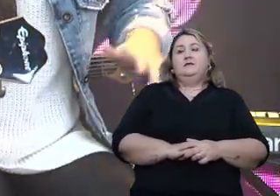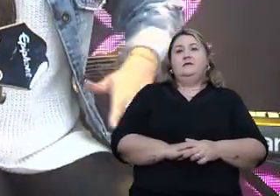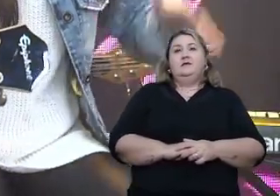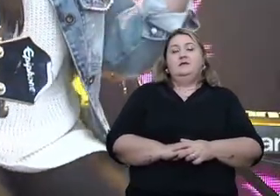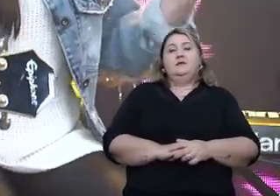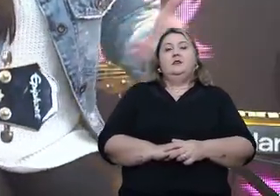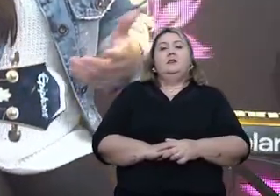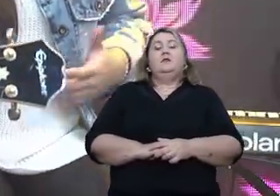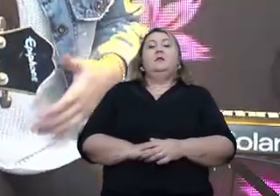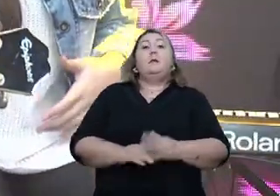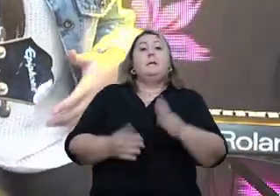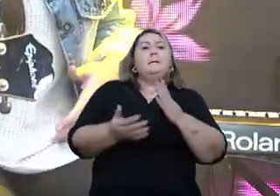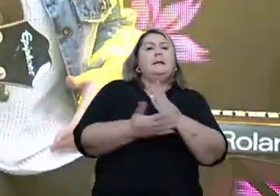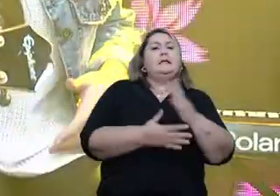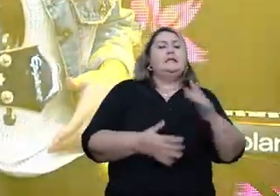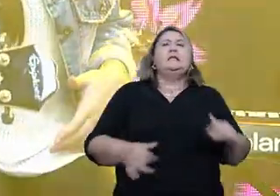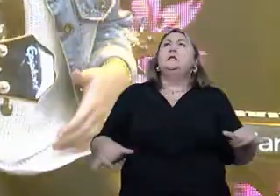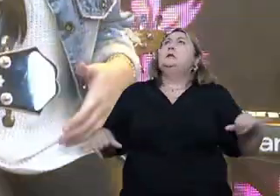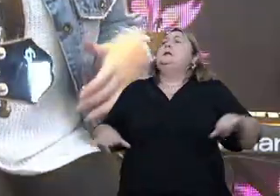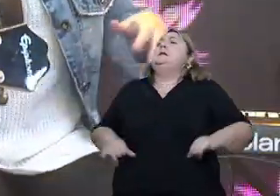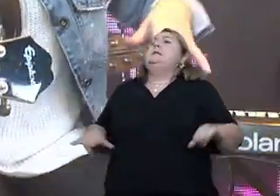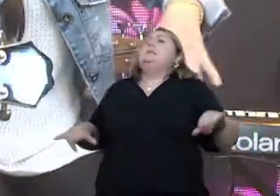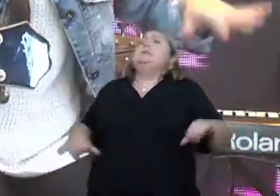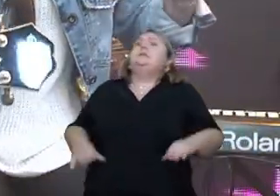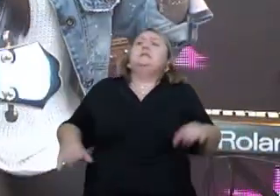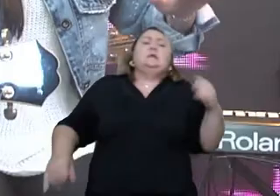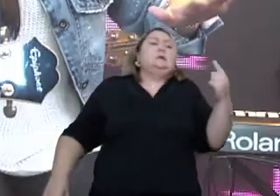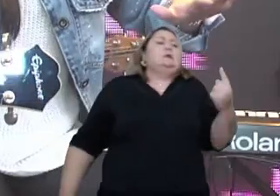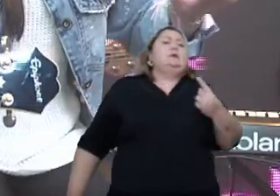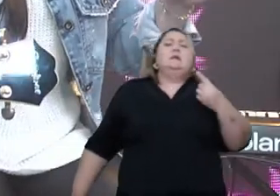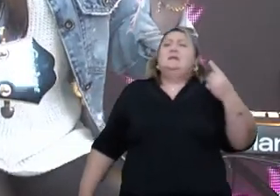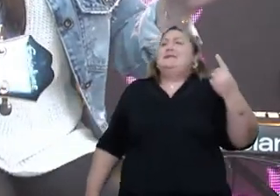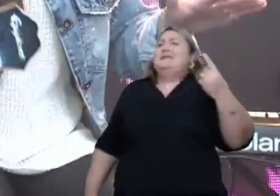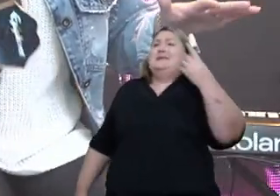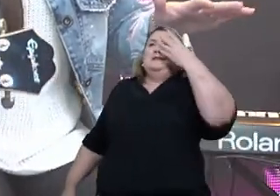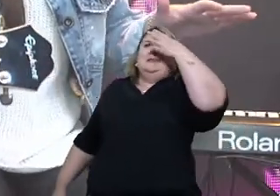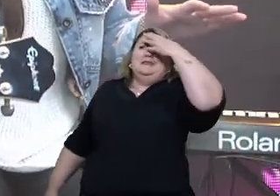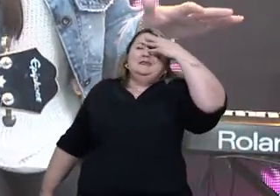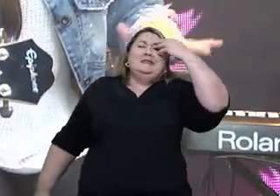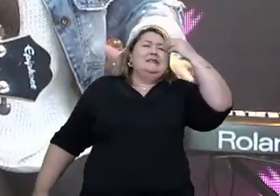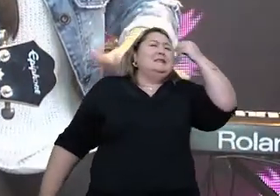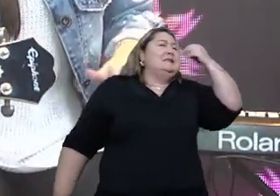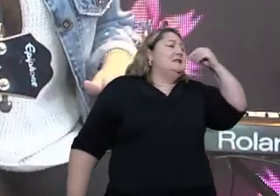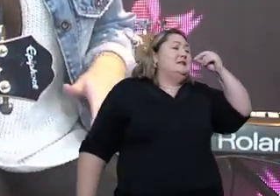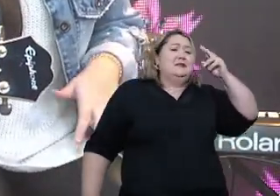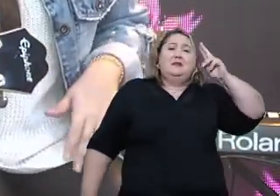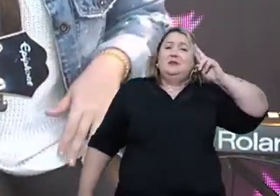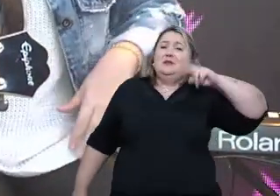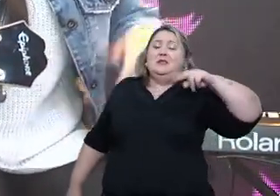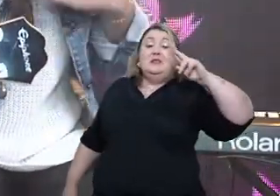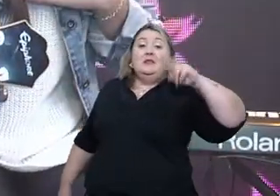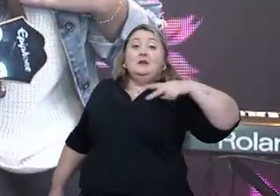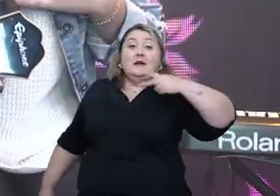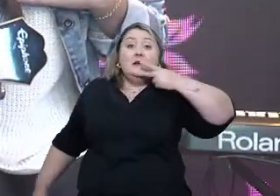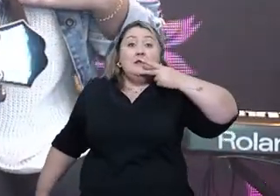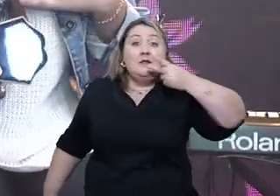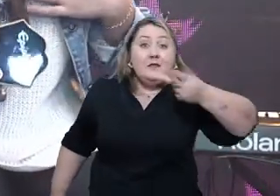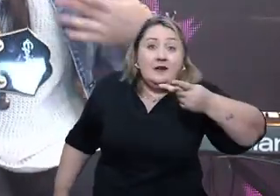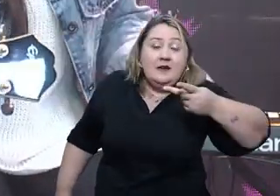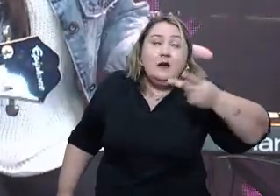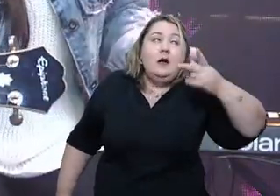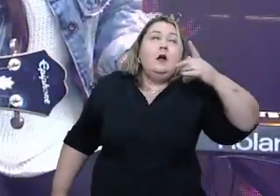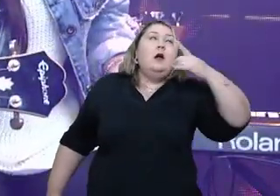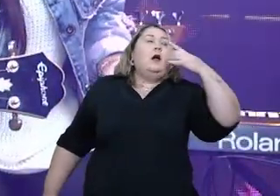O tempo passou e eu sofri calado. Não deu pra tirar a lá do pensamento. Eu